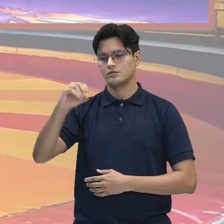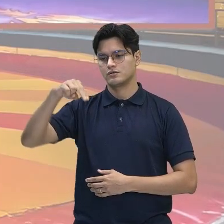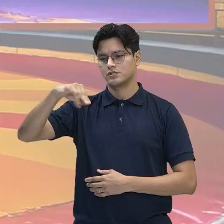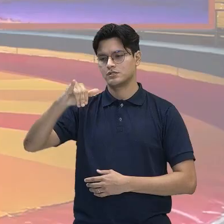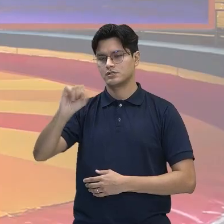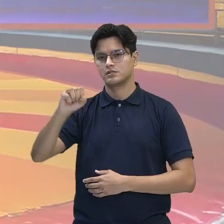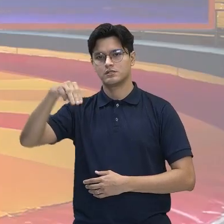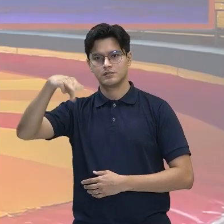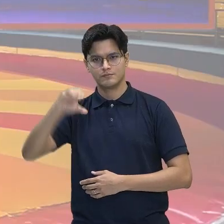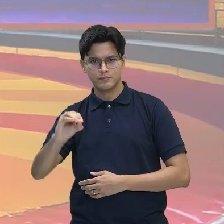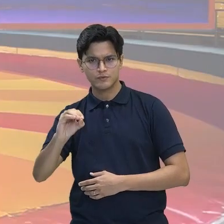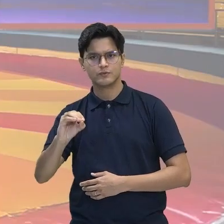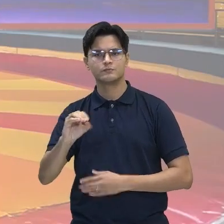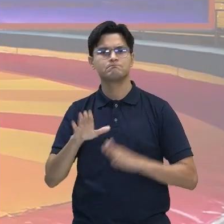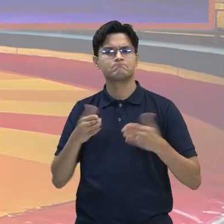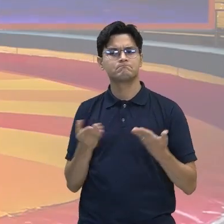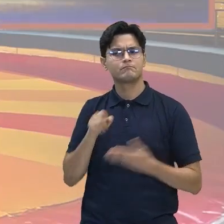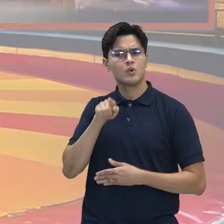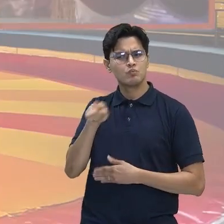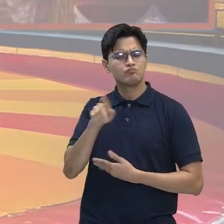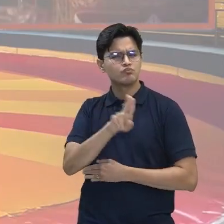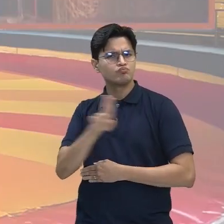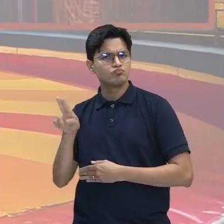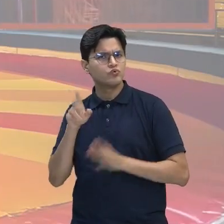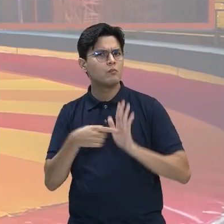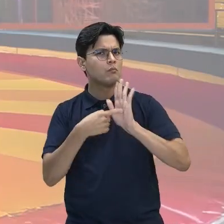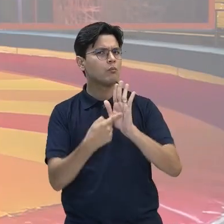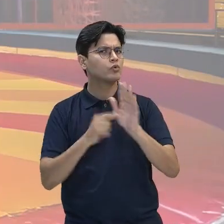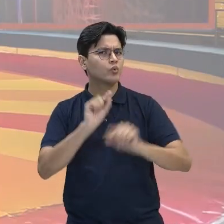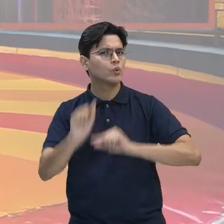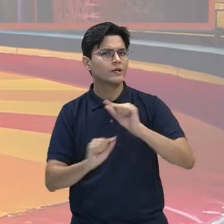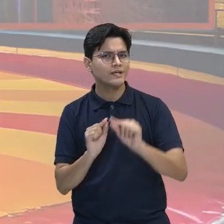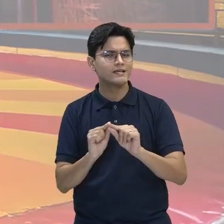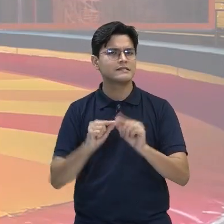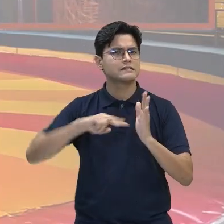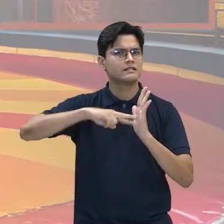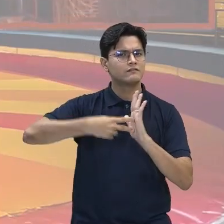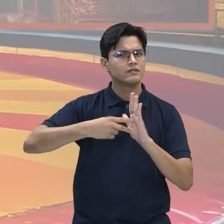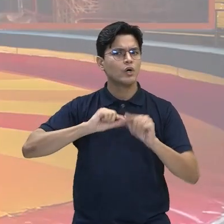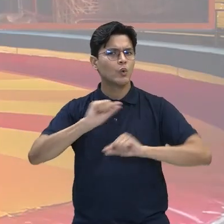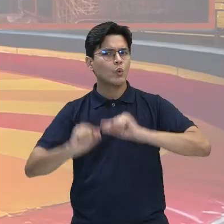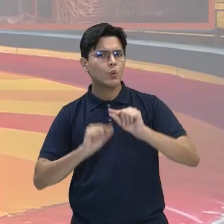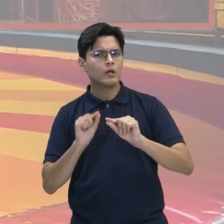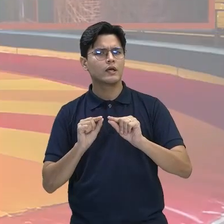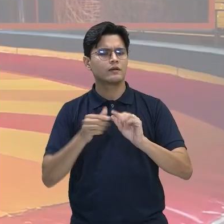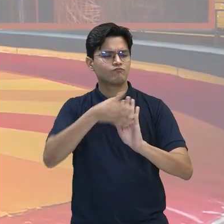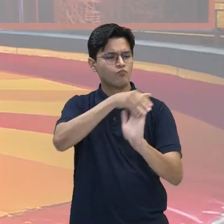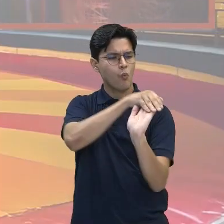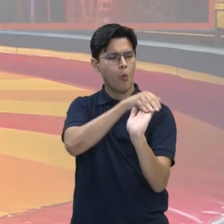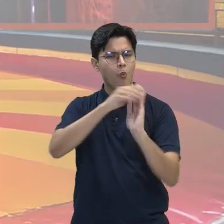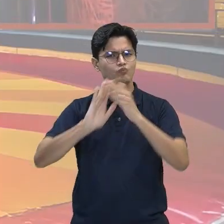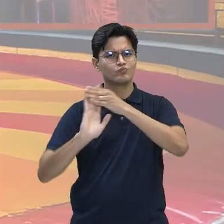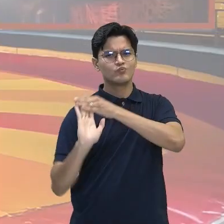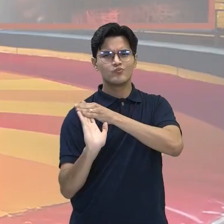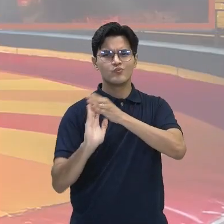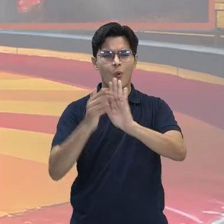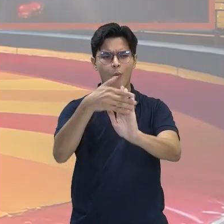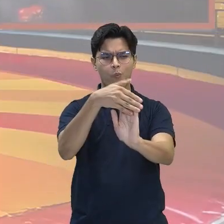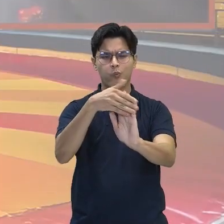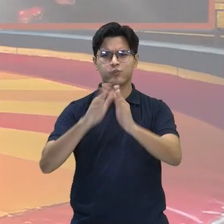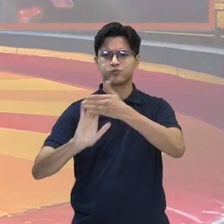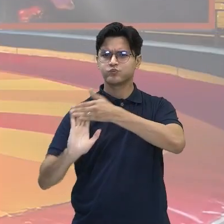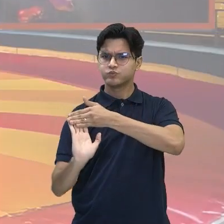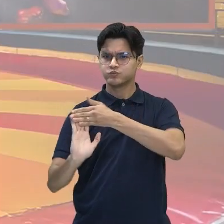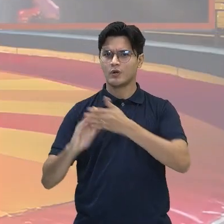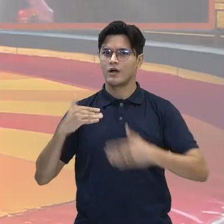gente perceber que tem a ver com contorcer. Mas contorcer o quê? Contorcer o corpo. Observem aqui